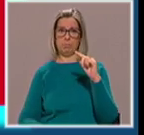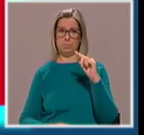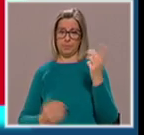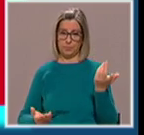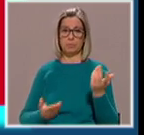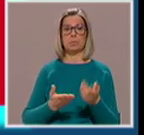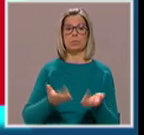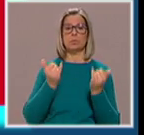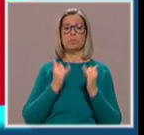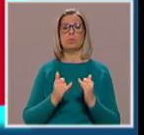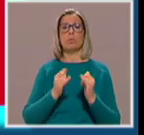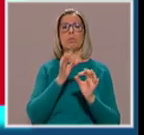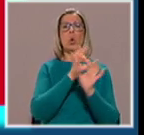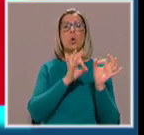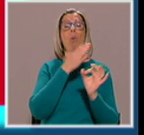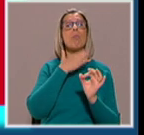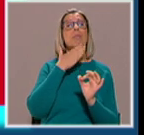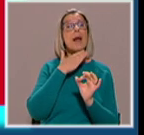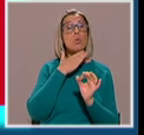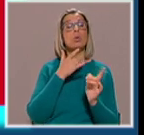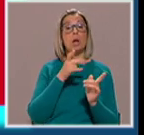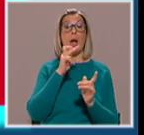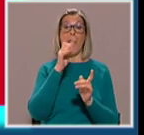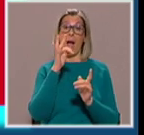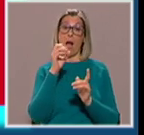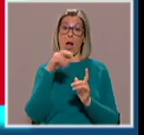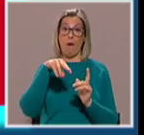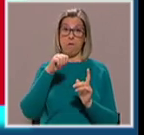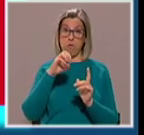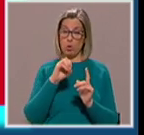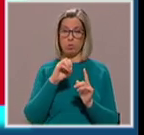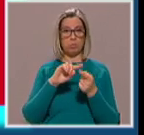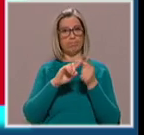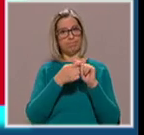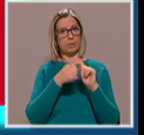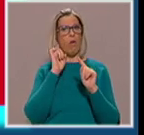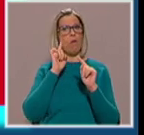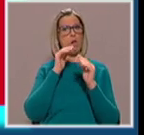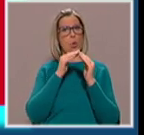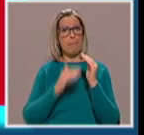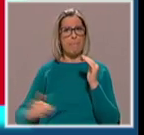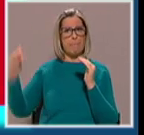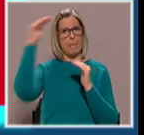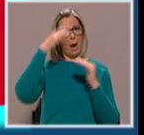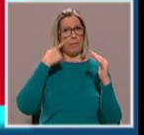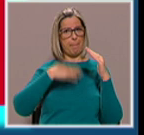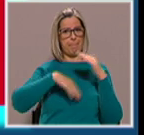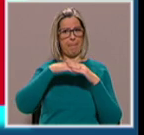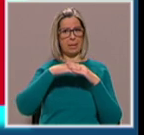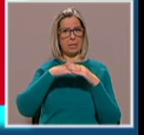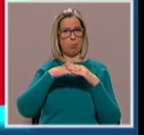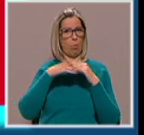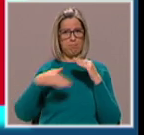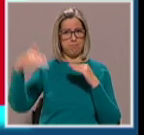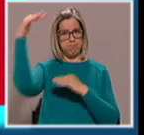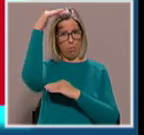Em relação à contagem de leucócitos, o Afonso apresenta um número acima do valor máximo de referência. Já o